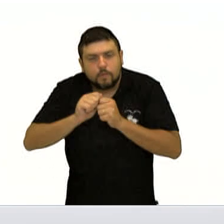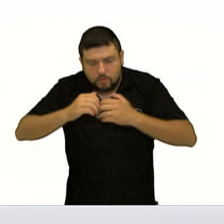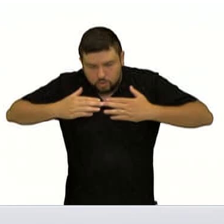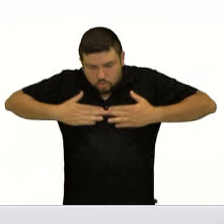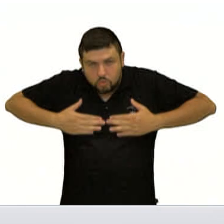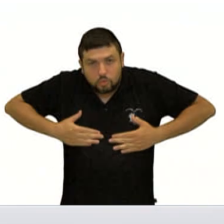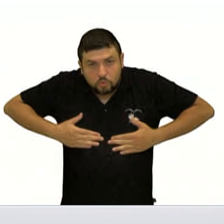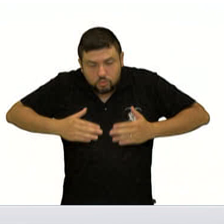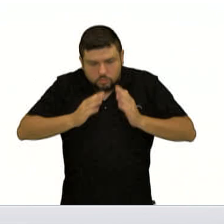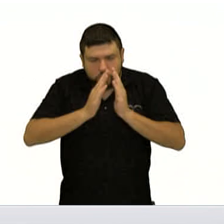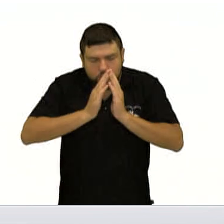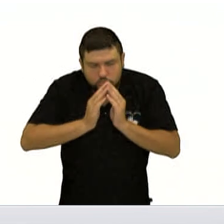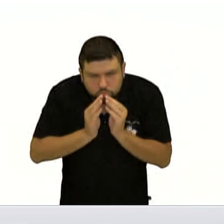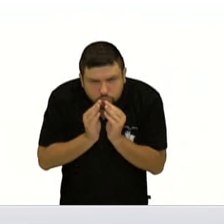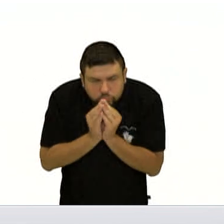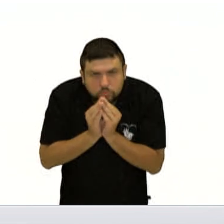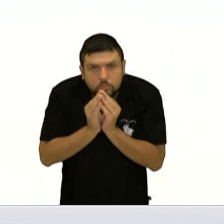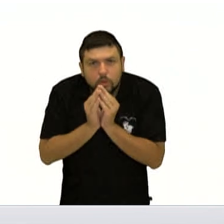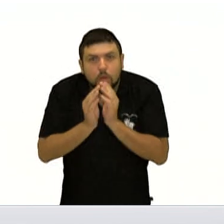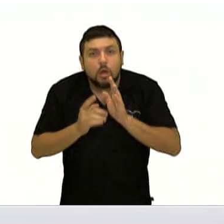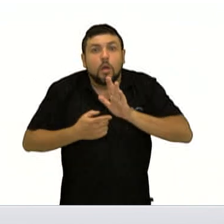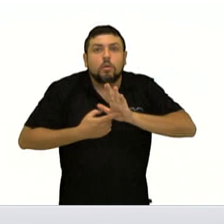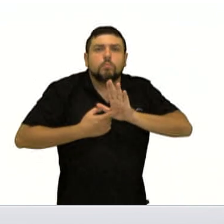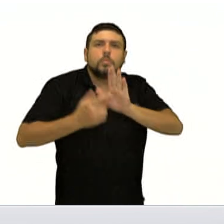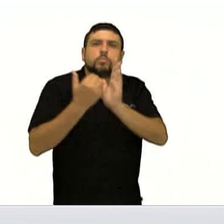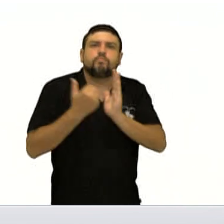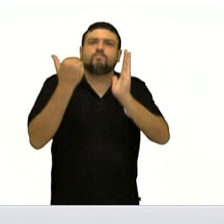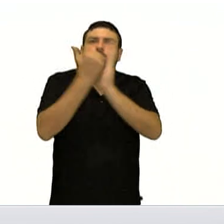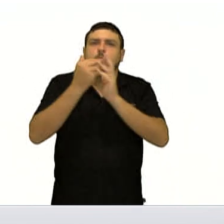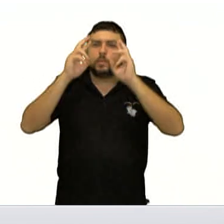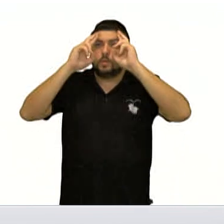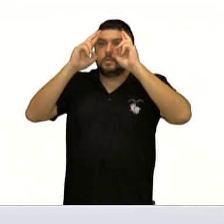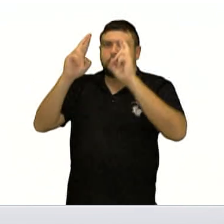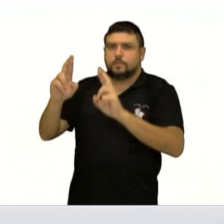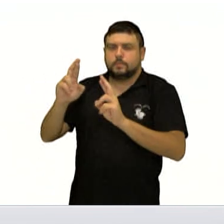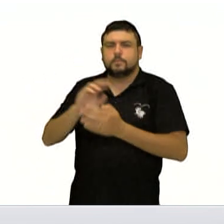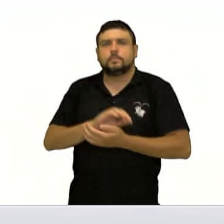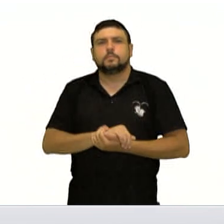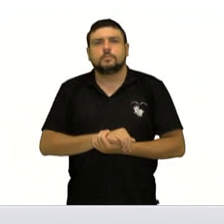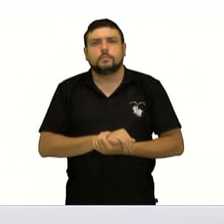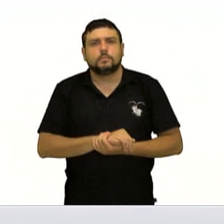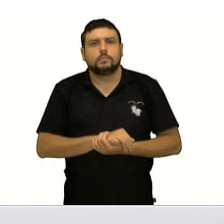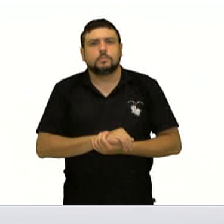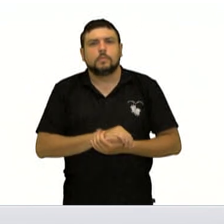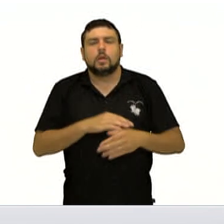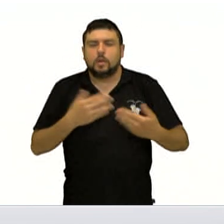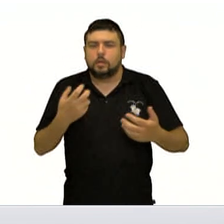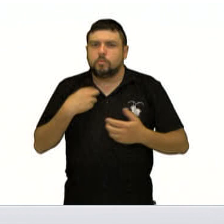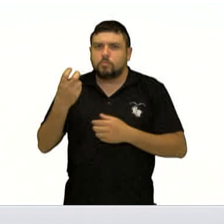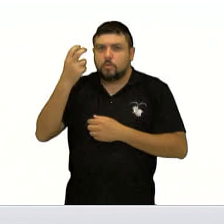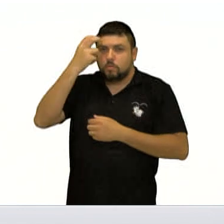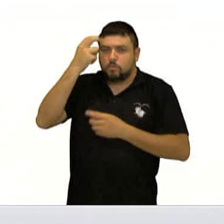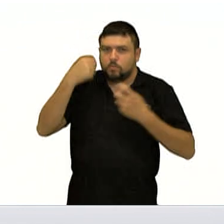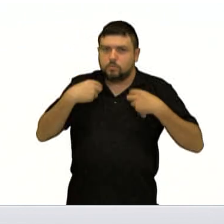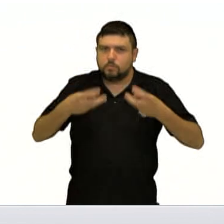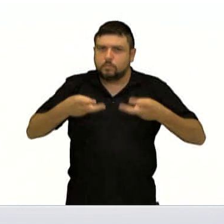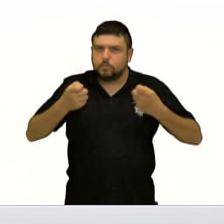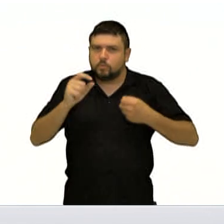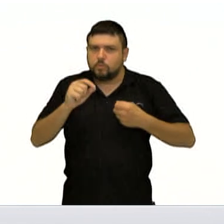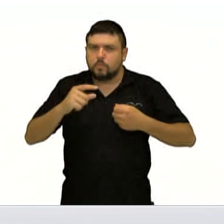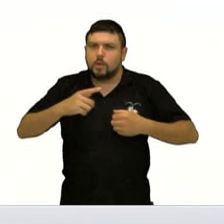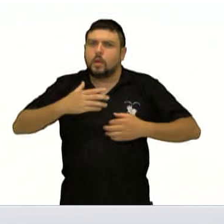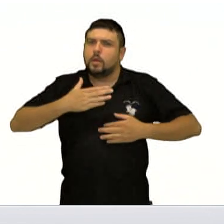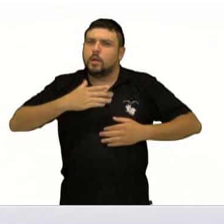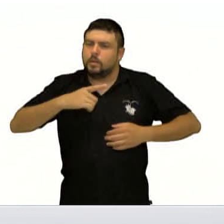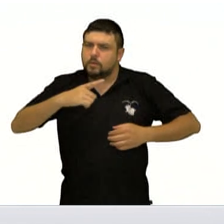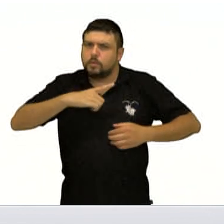enquanto faz a saudação transmite maior respeito. Então, em todas essas culturas, você pode identificar que tem o inclinar-se um